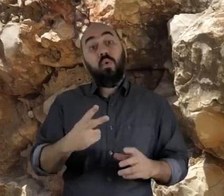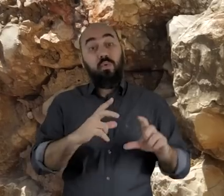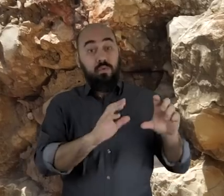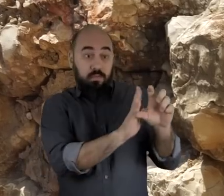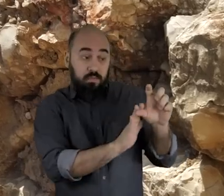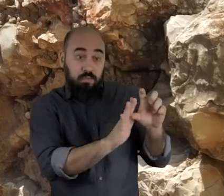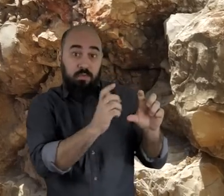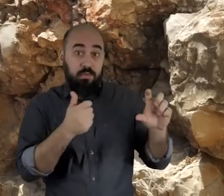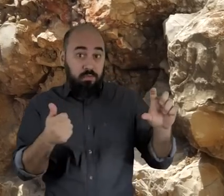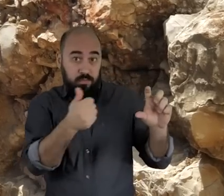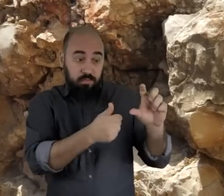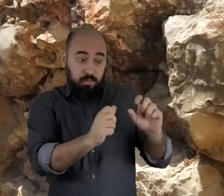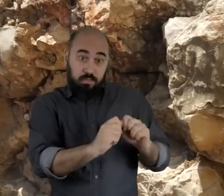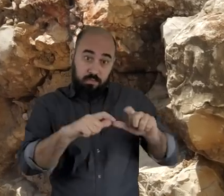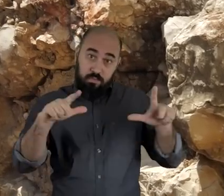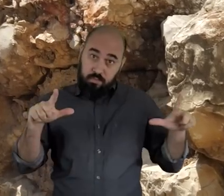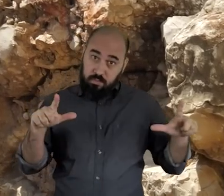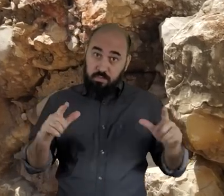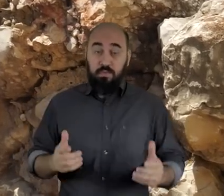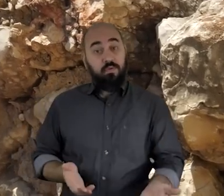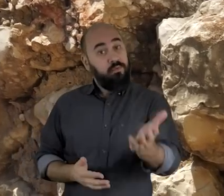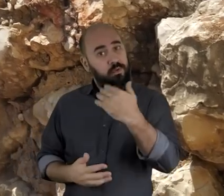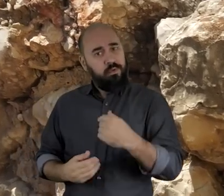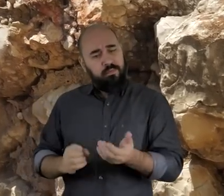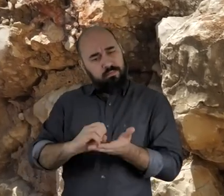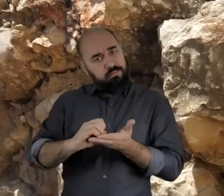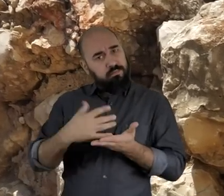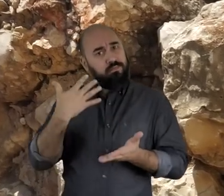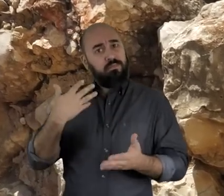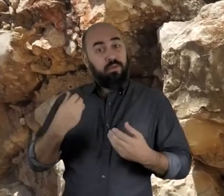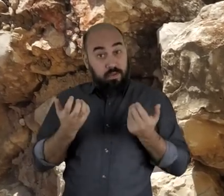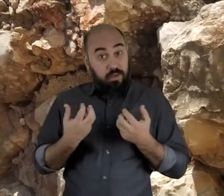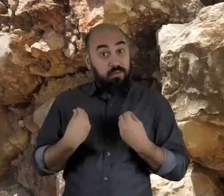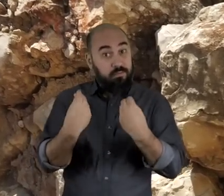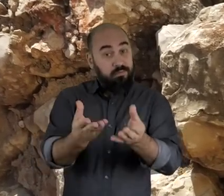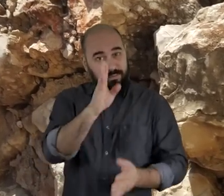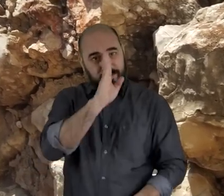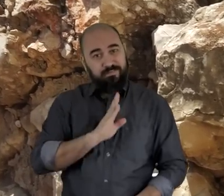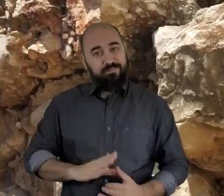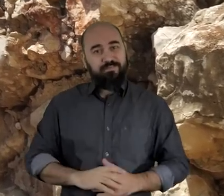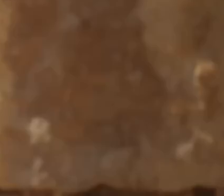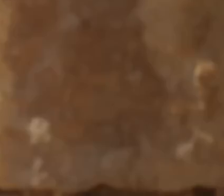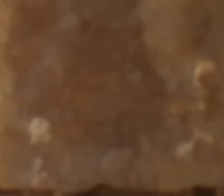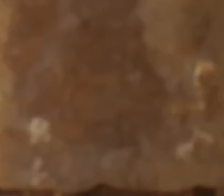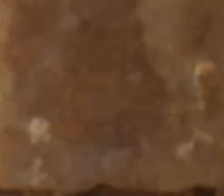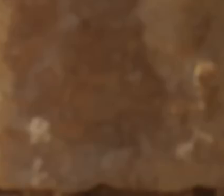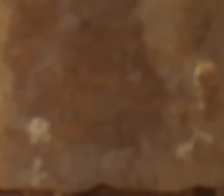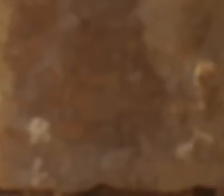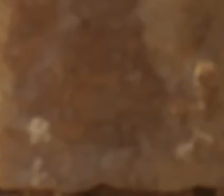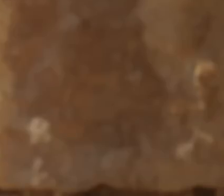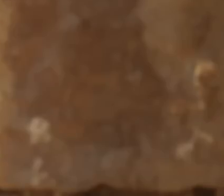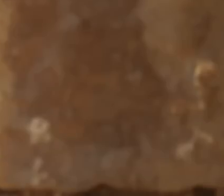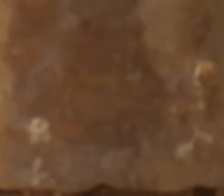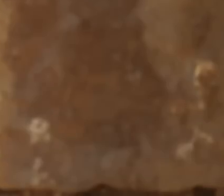site biblia.com.br. Mande uma mensagem para a gente, queremos enviar o guia de estudos para você.